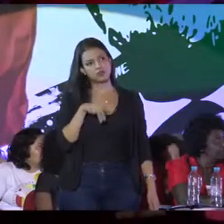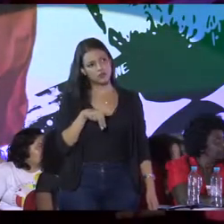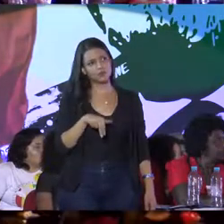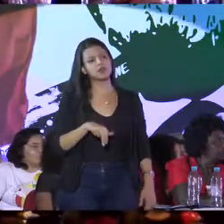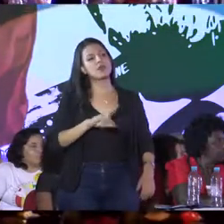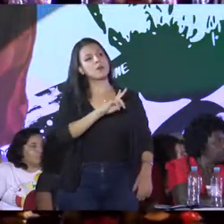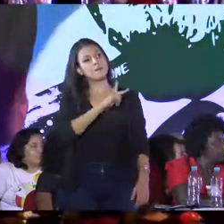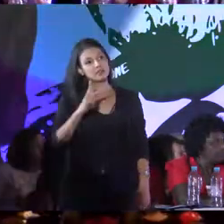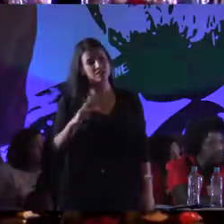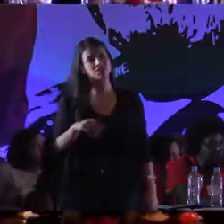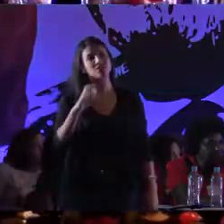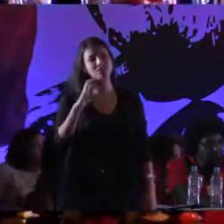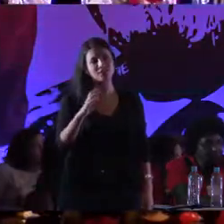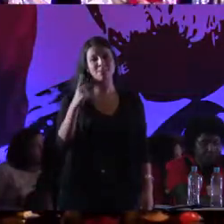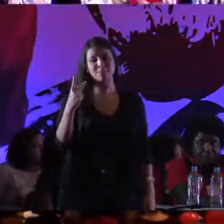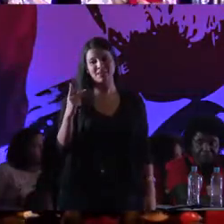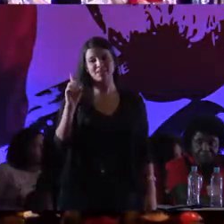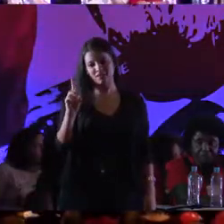CTB.